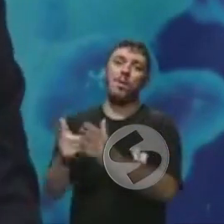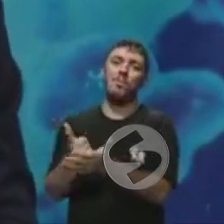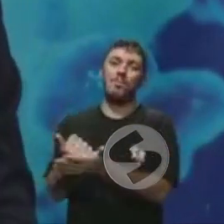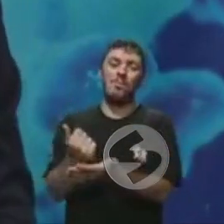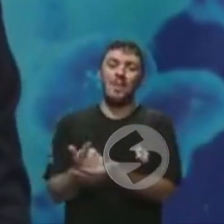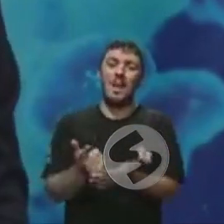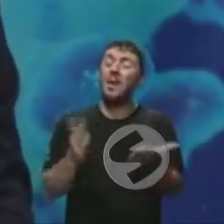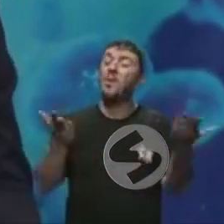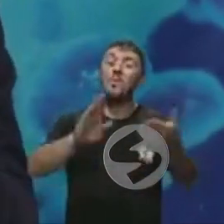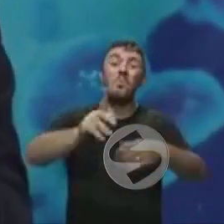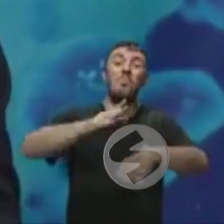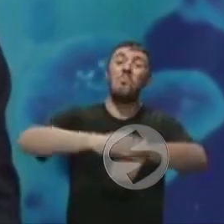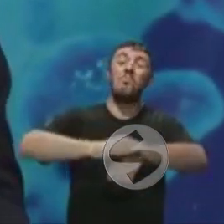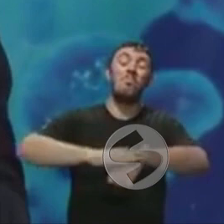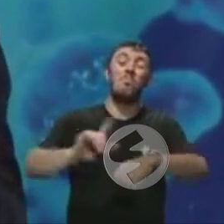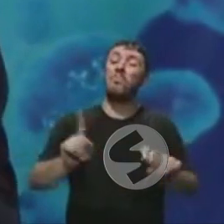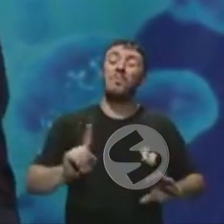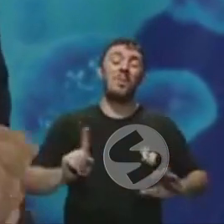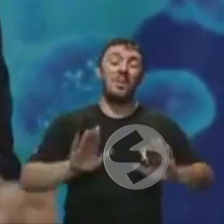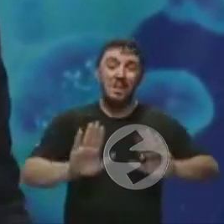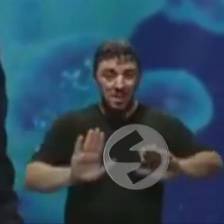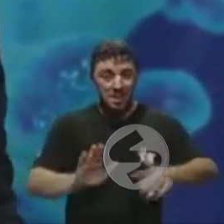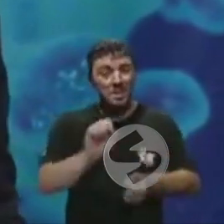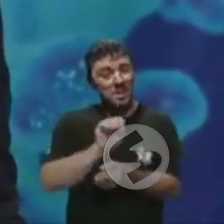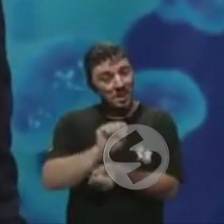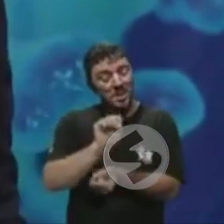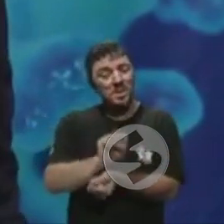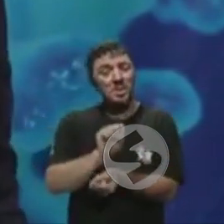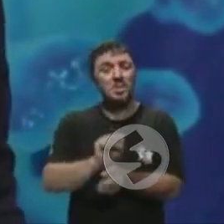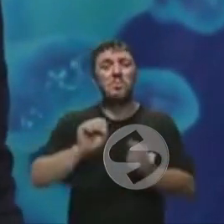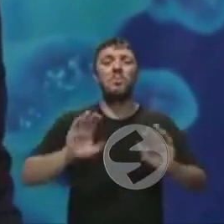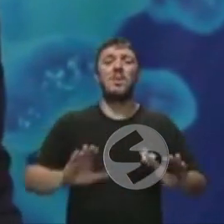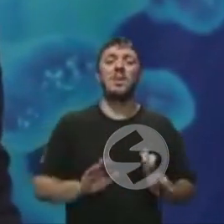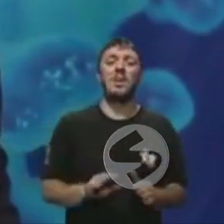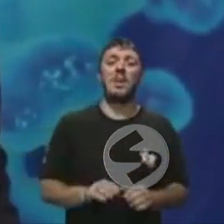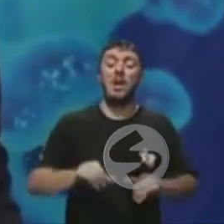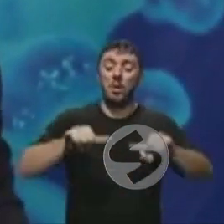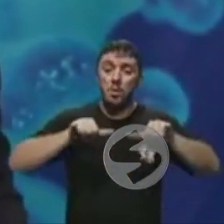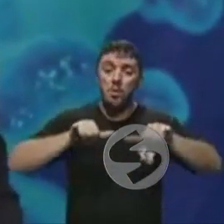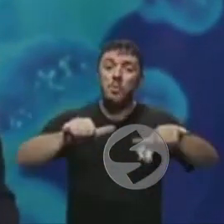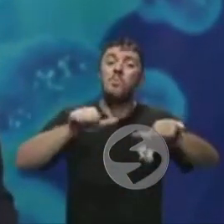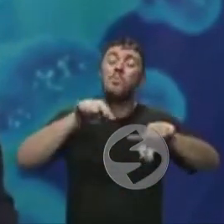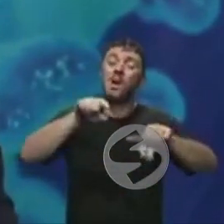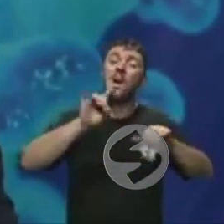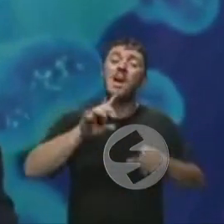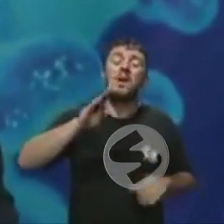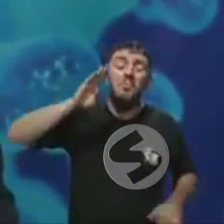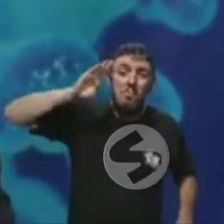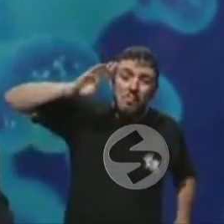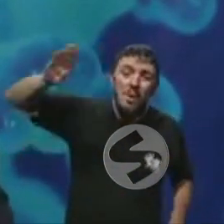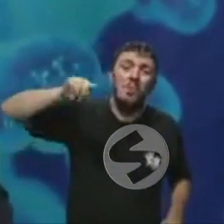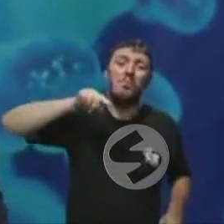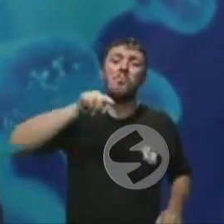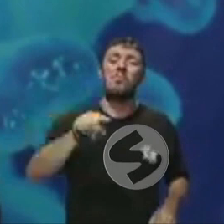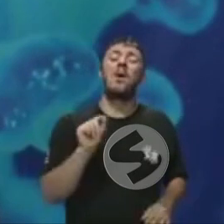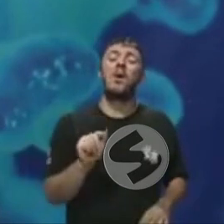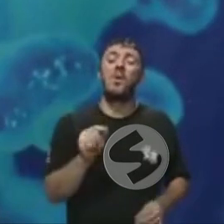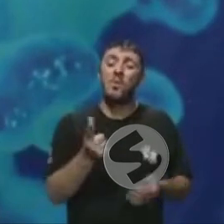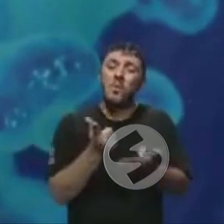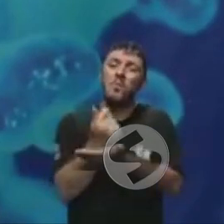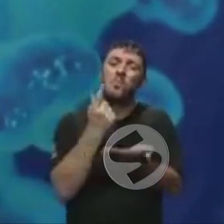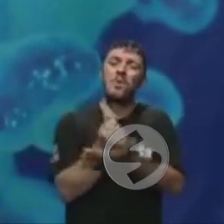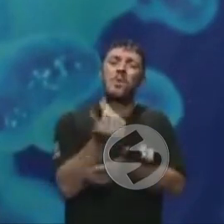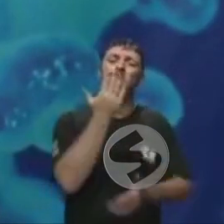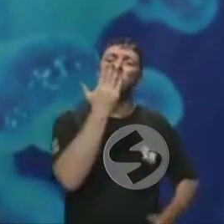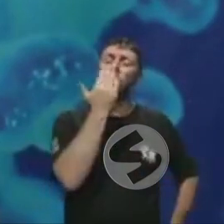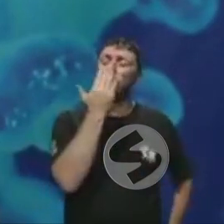momento para isso. O supermercado, ele está aberto com a característica clara do serviço